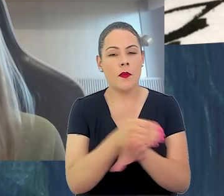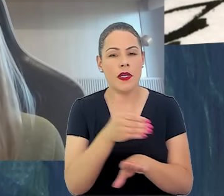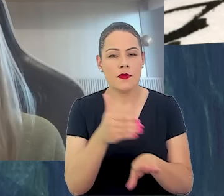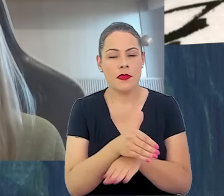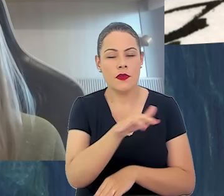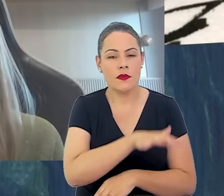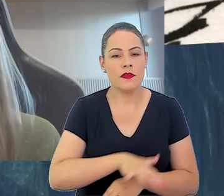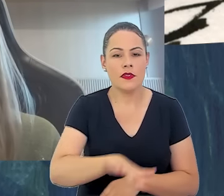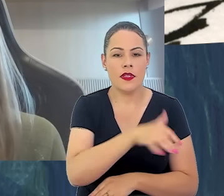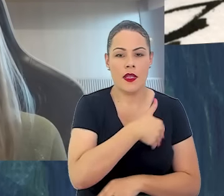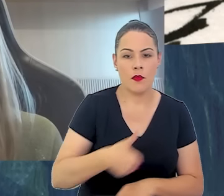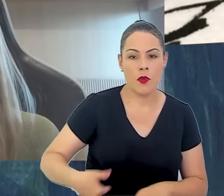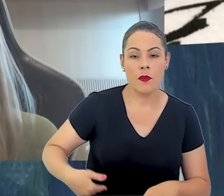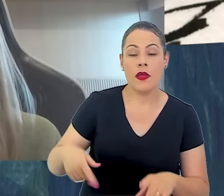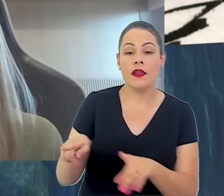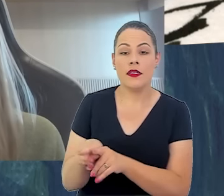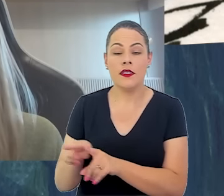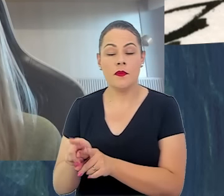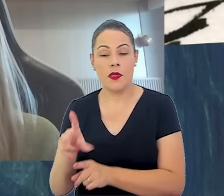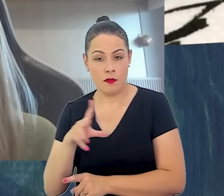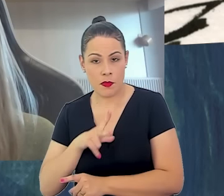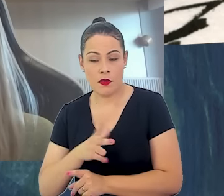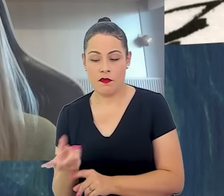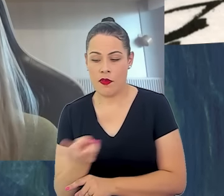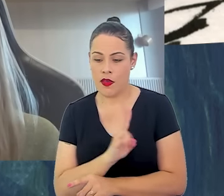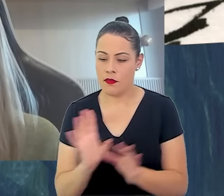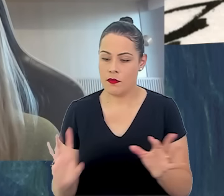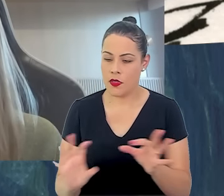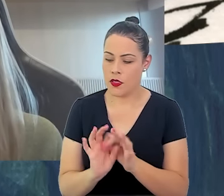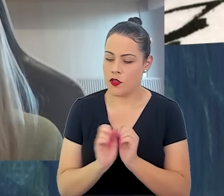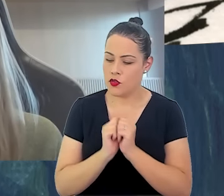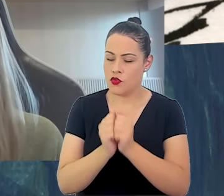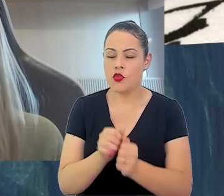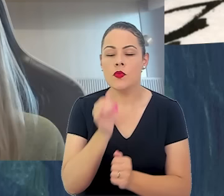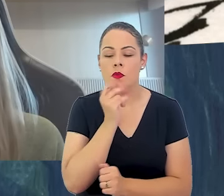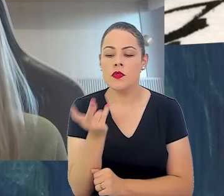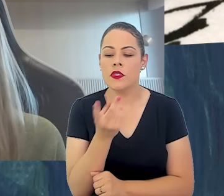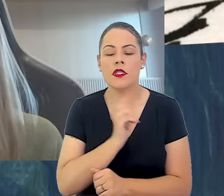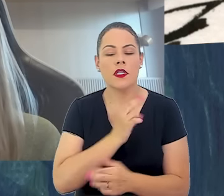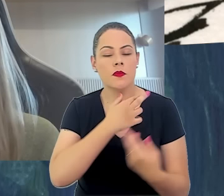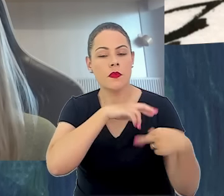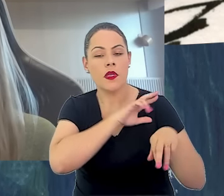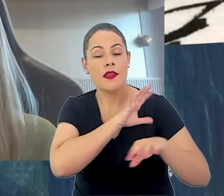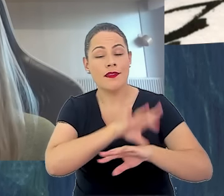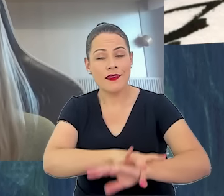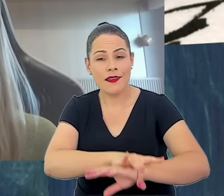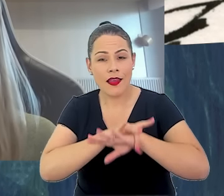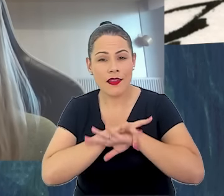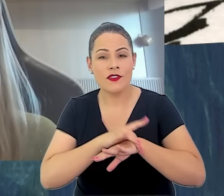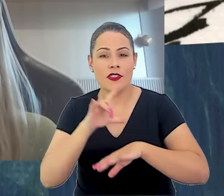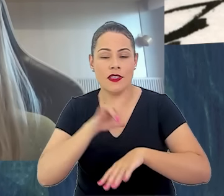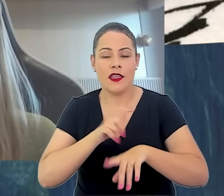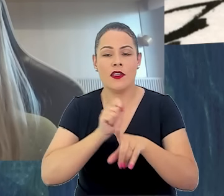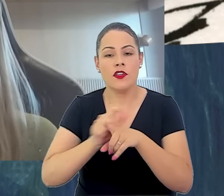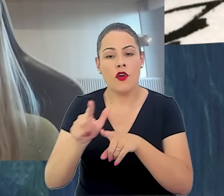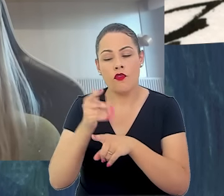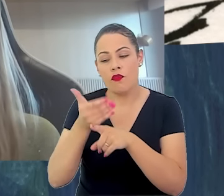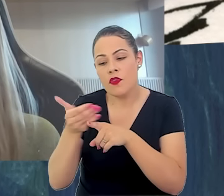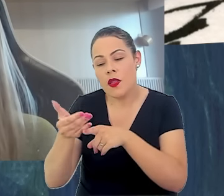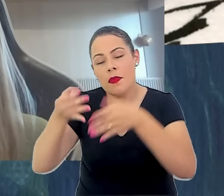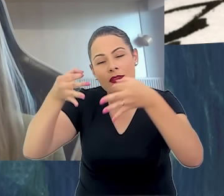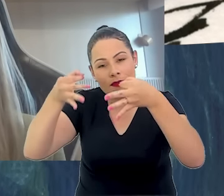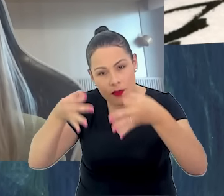desenvolvimento e do setor financeiro privado é, por exemplo, de garantir que haja o um